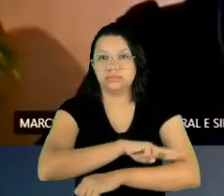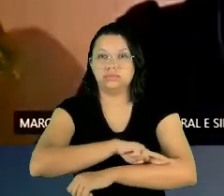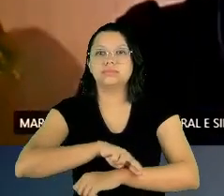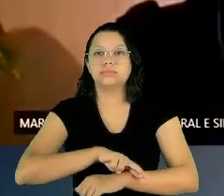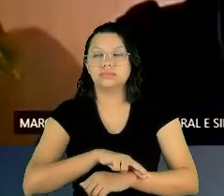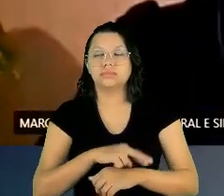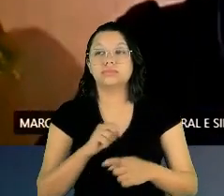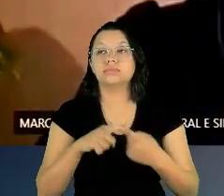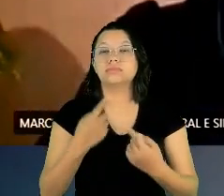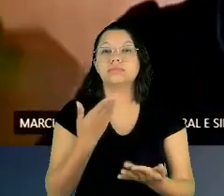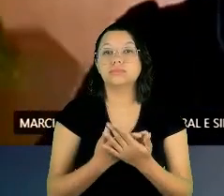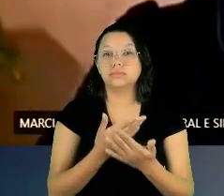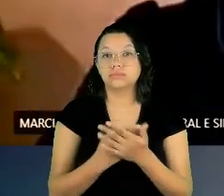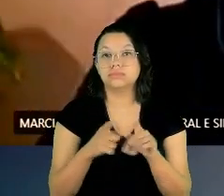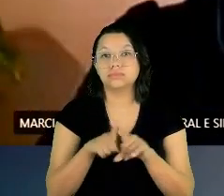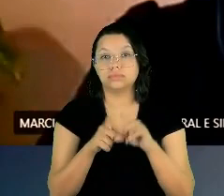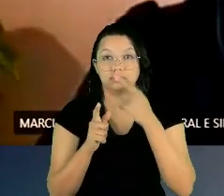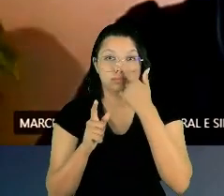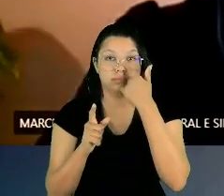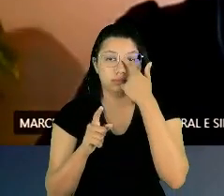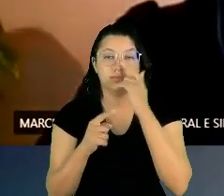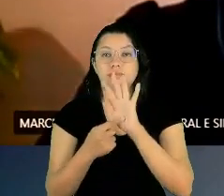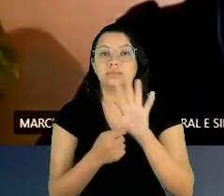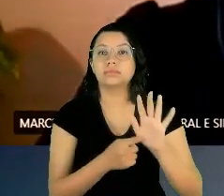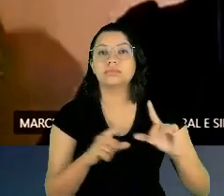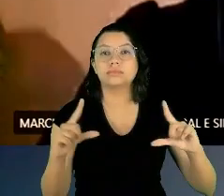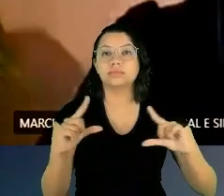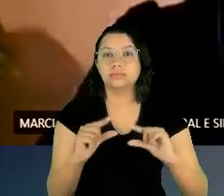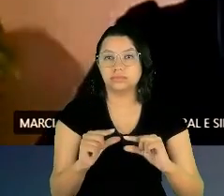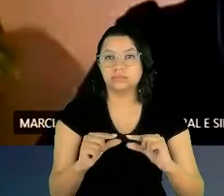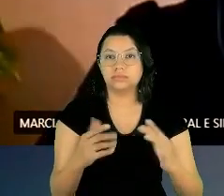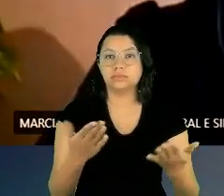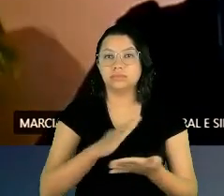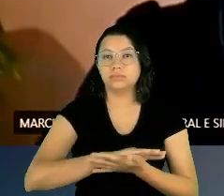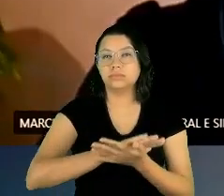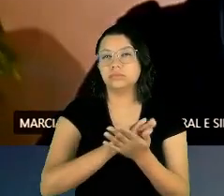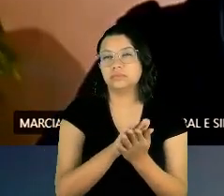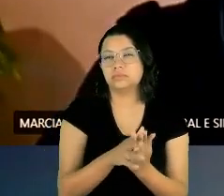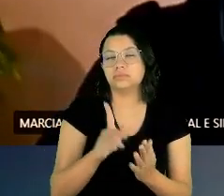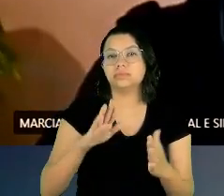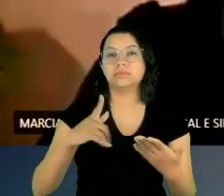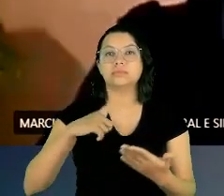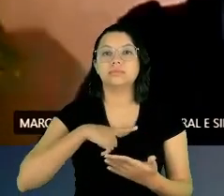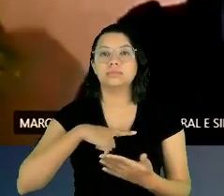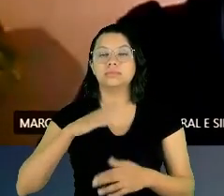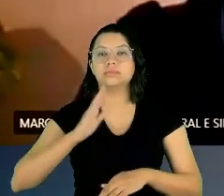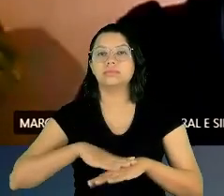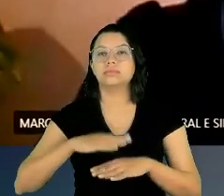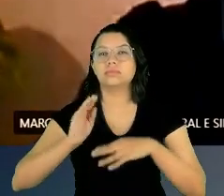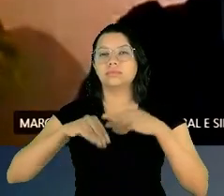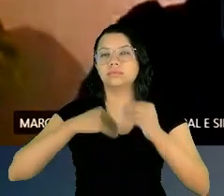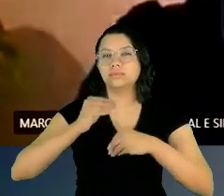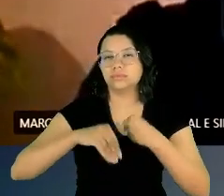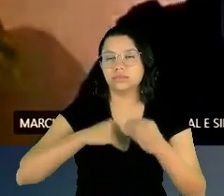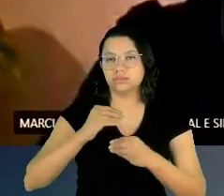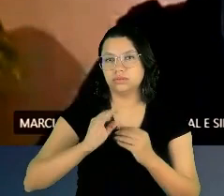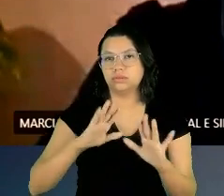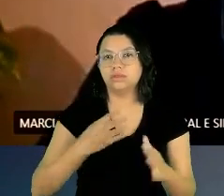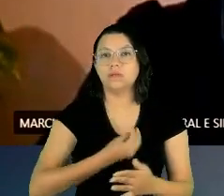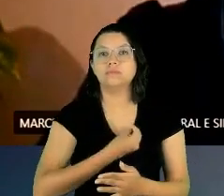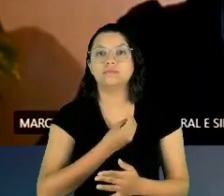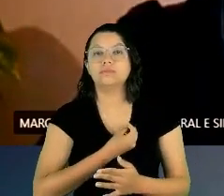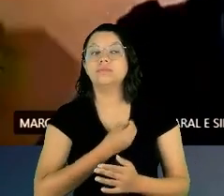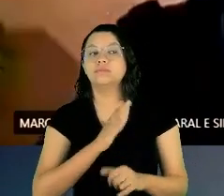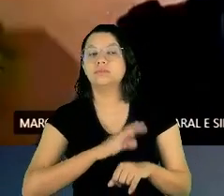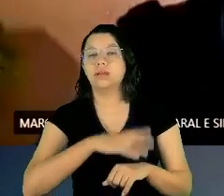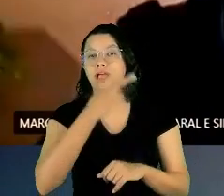de preconceito racial, mas também tem estudos mostrando que diminui esse viés quando tem mais miscigenação, ou